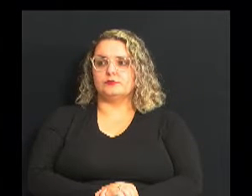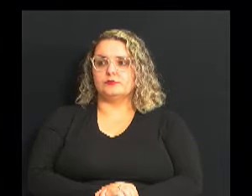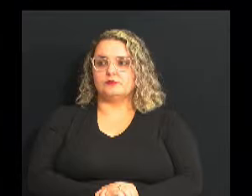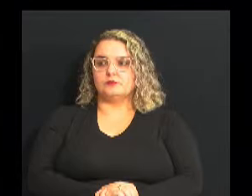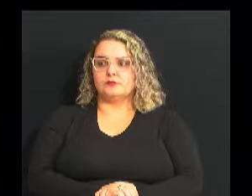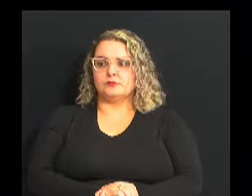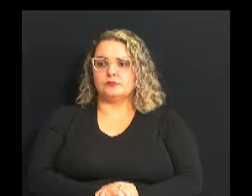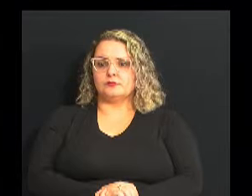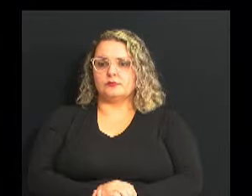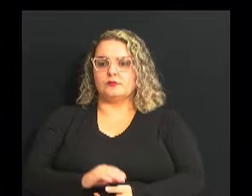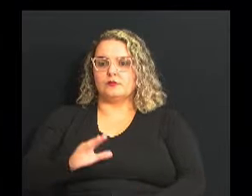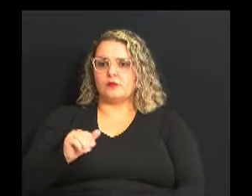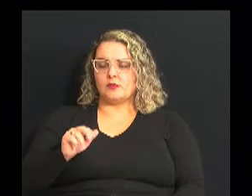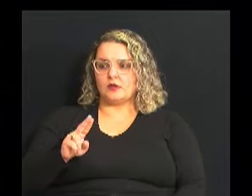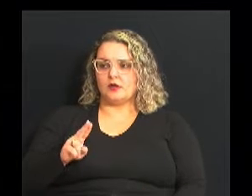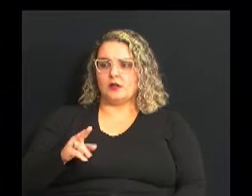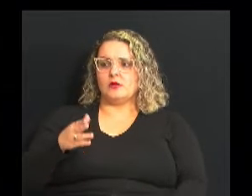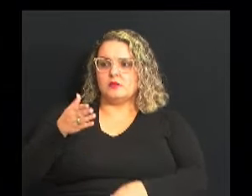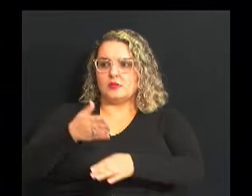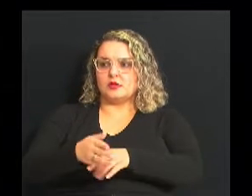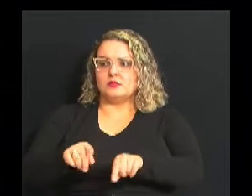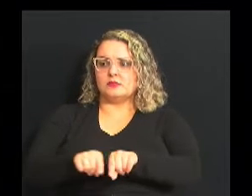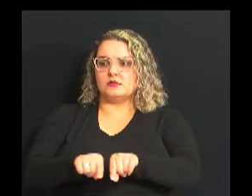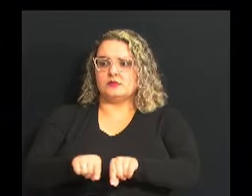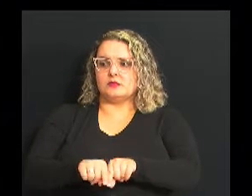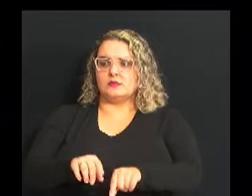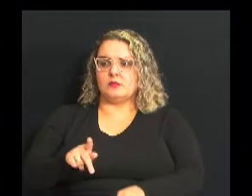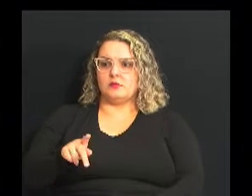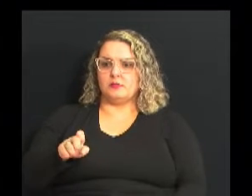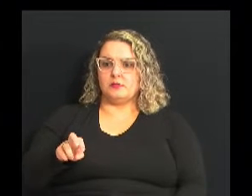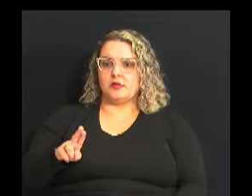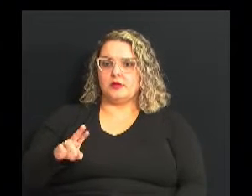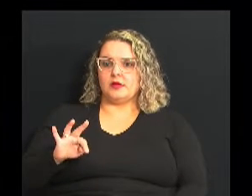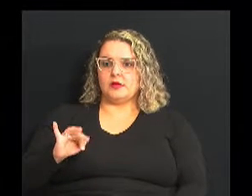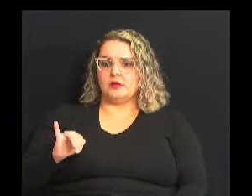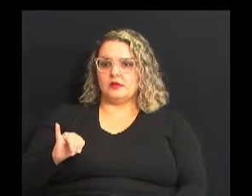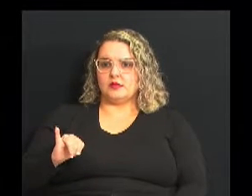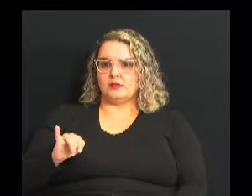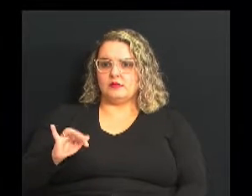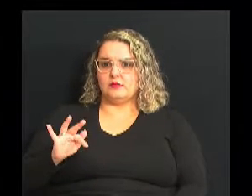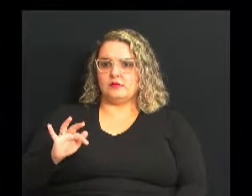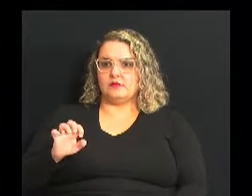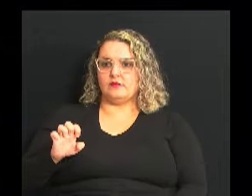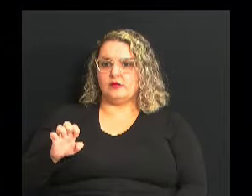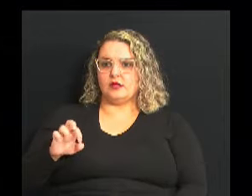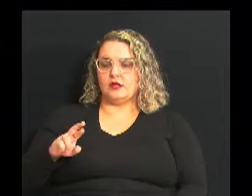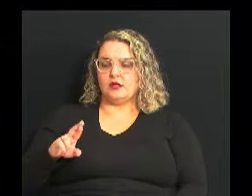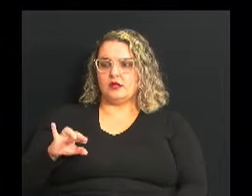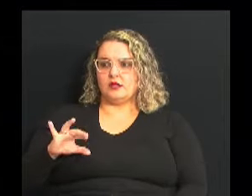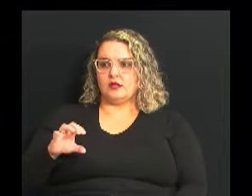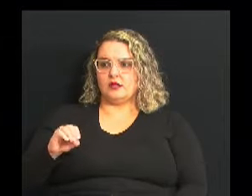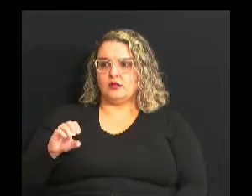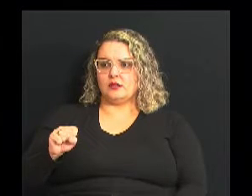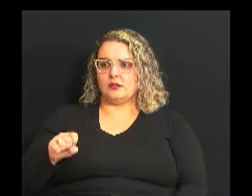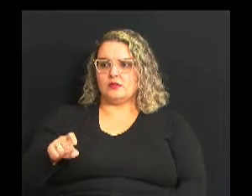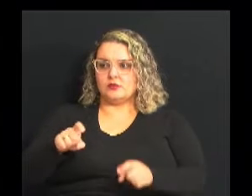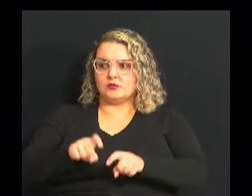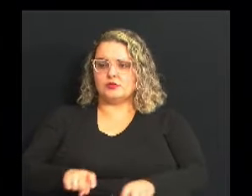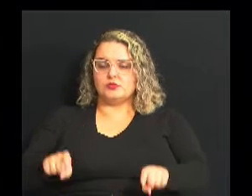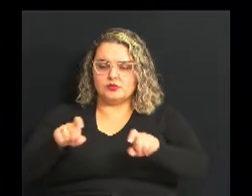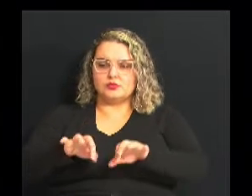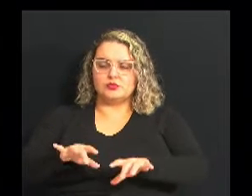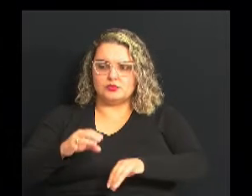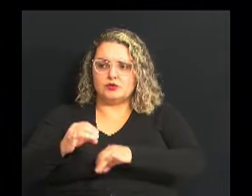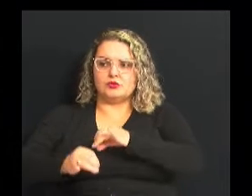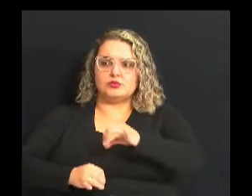participa bastante é na questão de periféricos, né, de informática, né, de computador. Alguns exemplos, né, que a gente